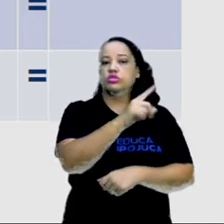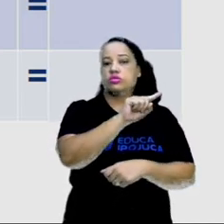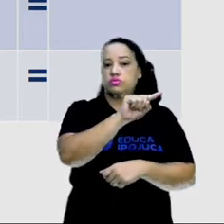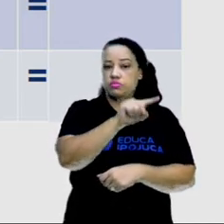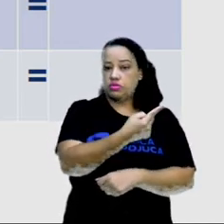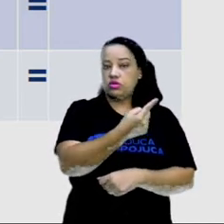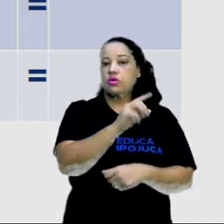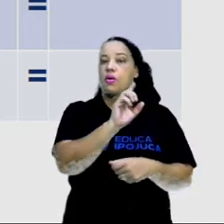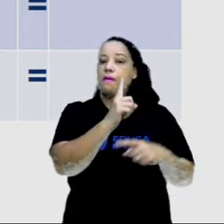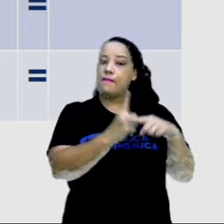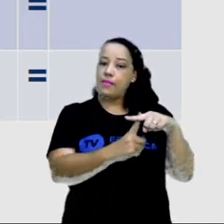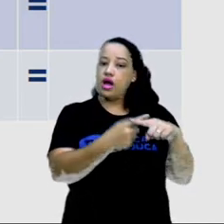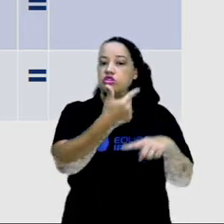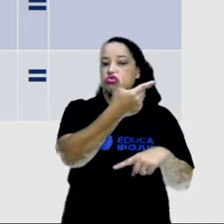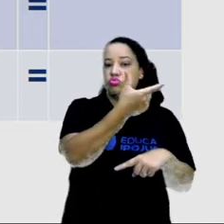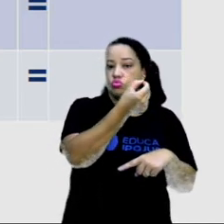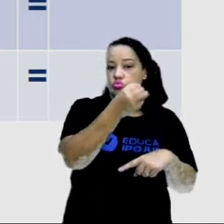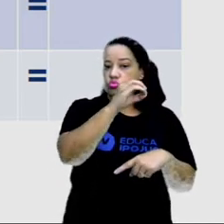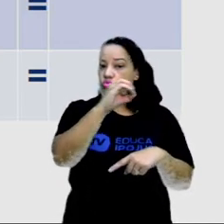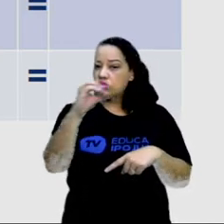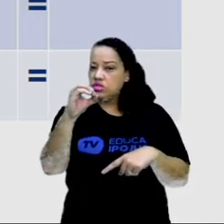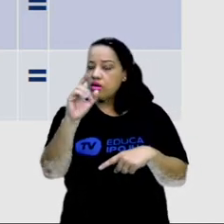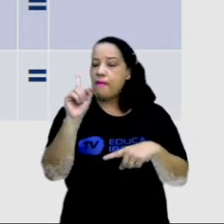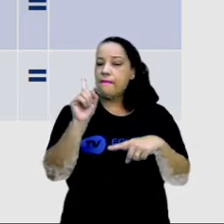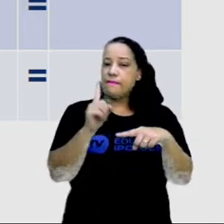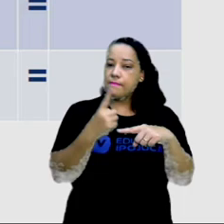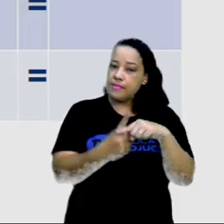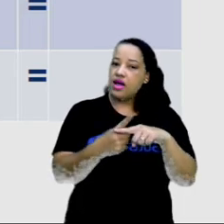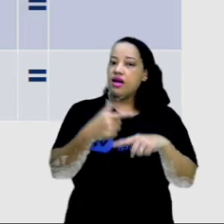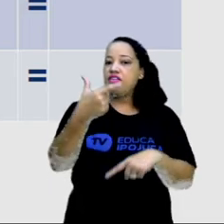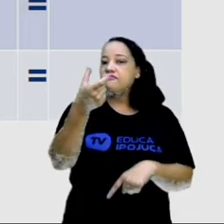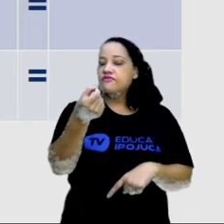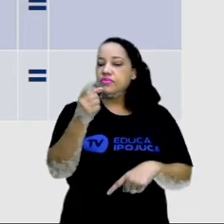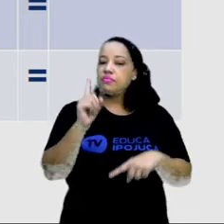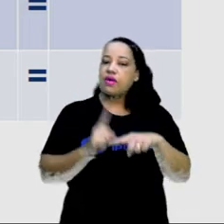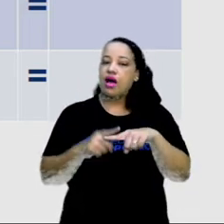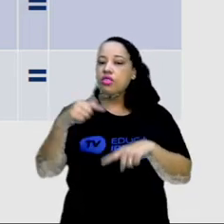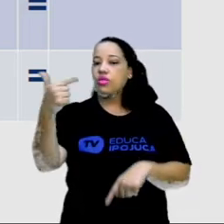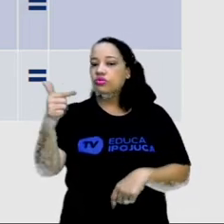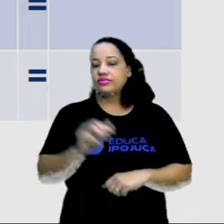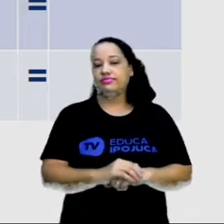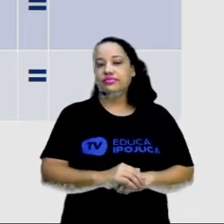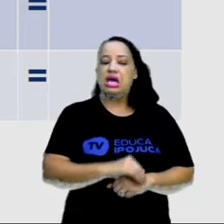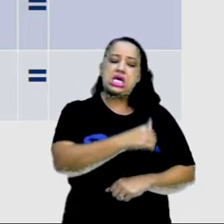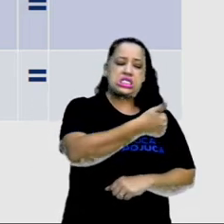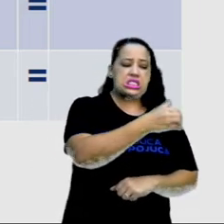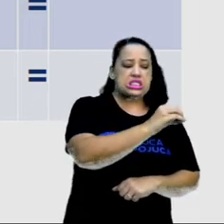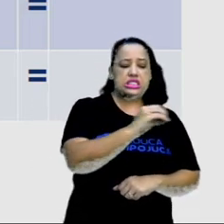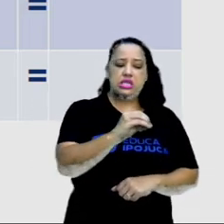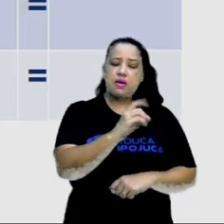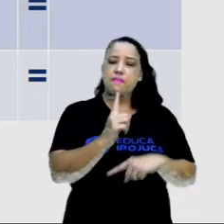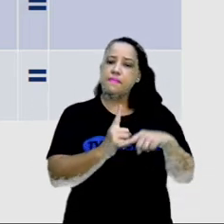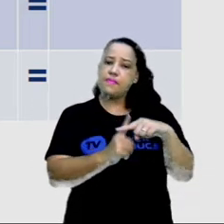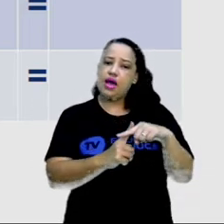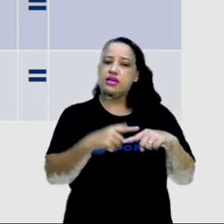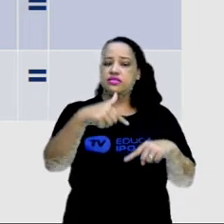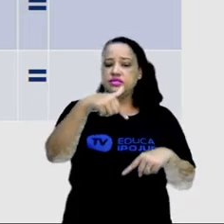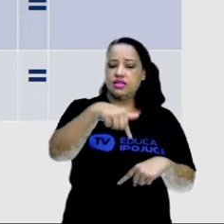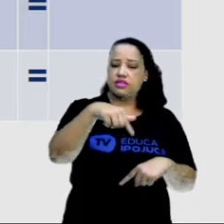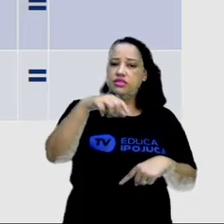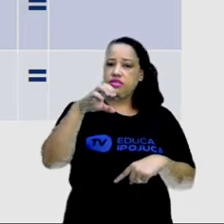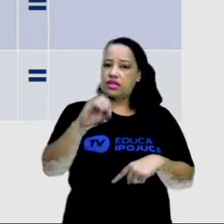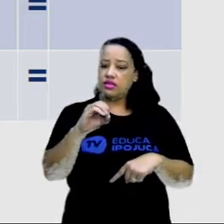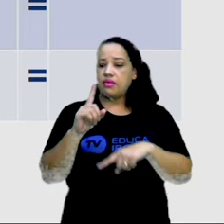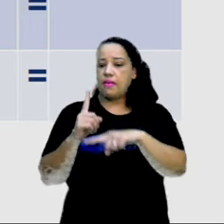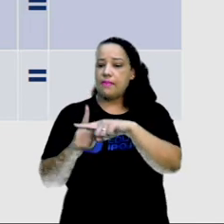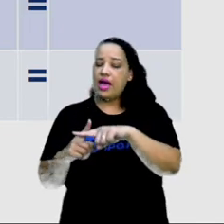200 mais 20 mais 2 é referente a quanto? 100 mais 70 mais 5 é referente a